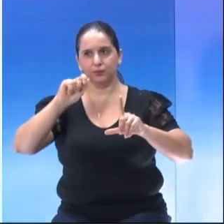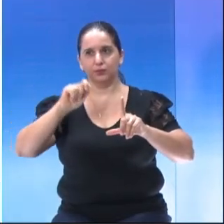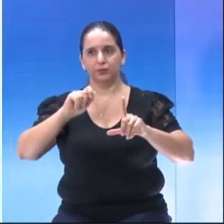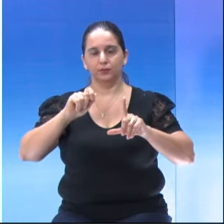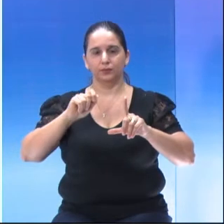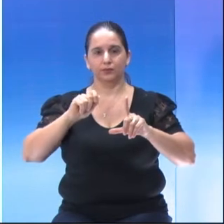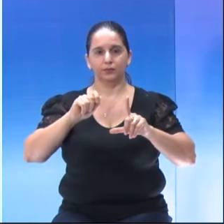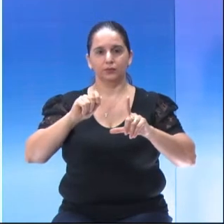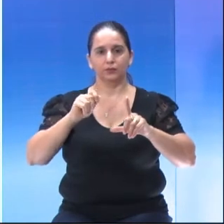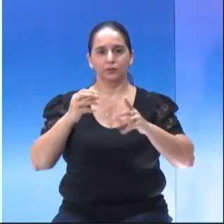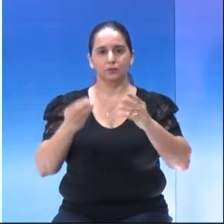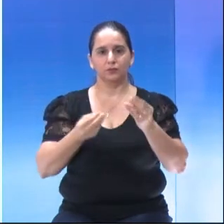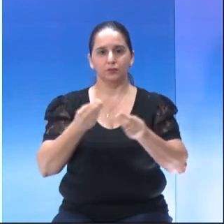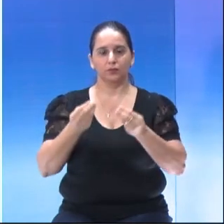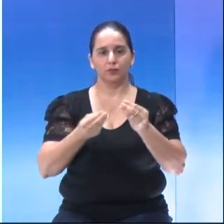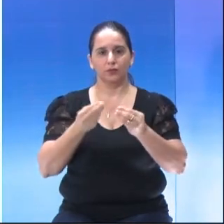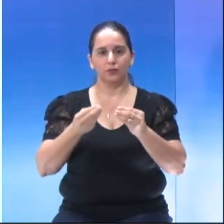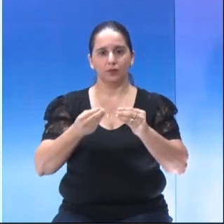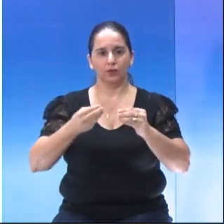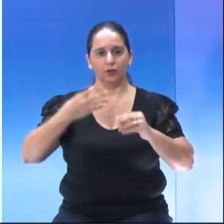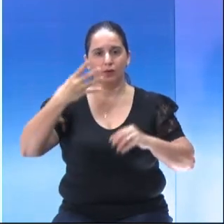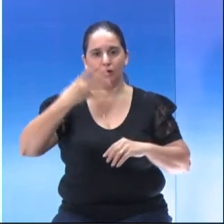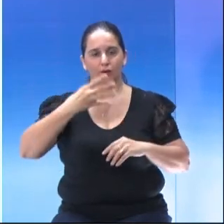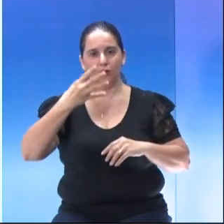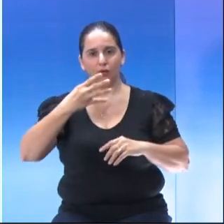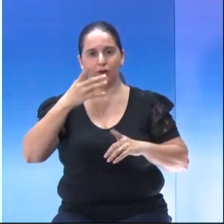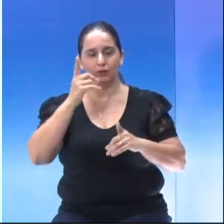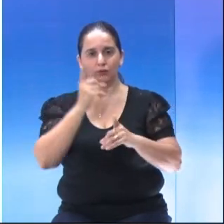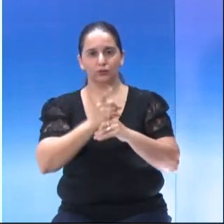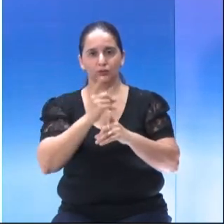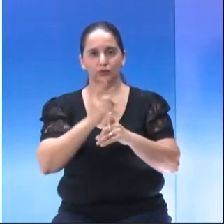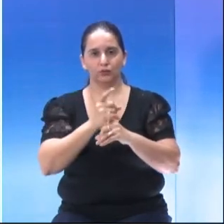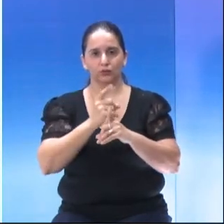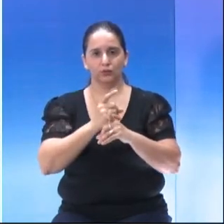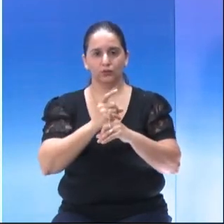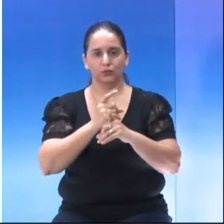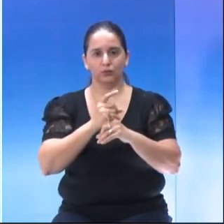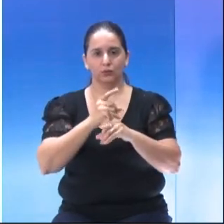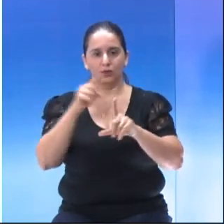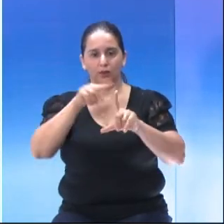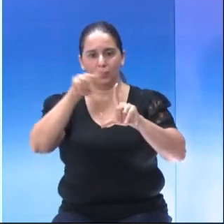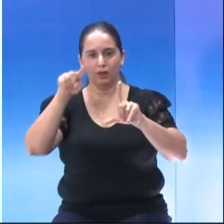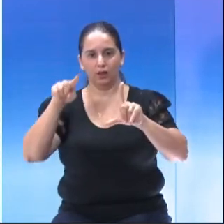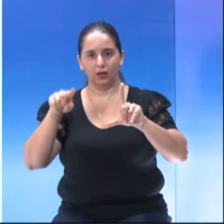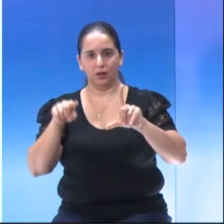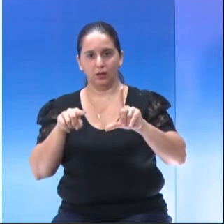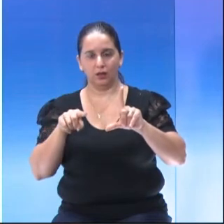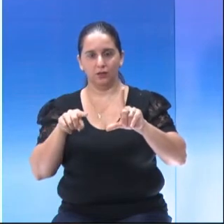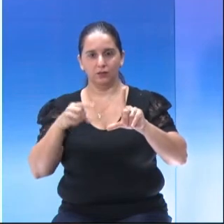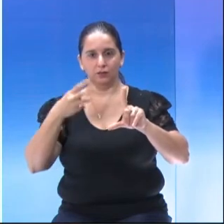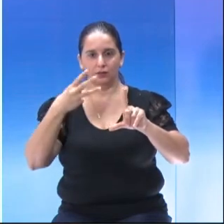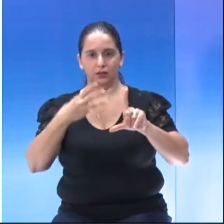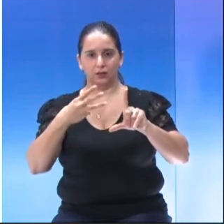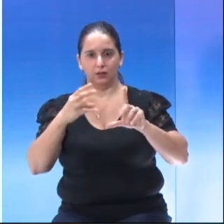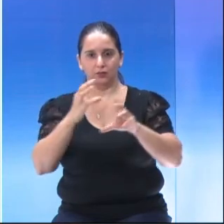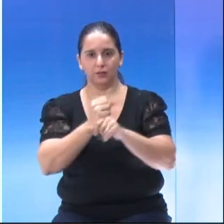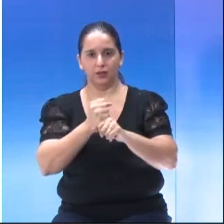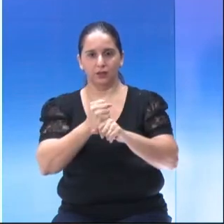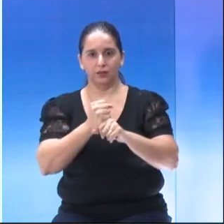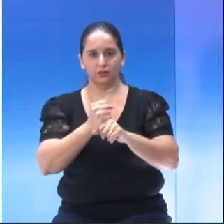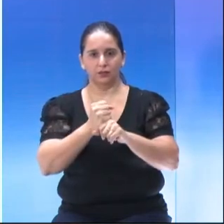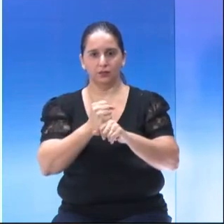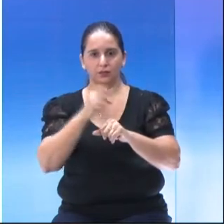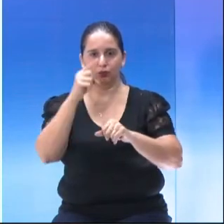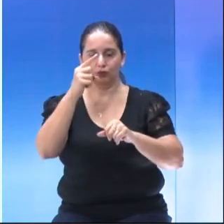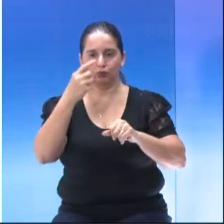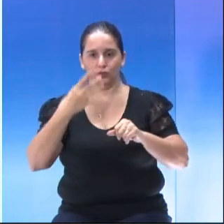ser a área do triângulo 4, né, que nós achamos, a área do triângulo 3, mais